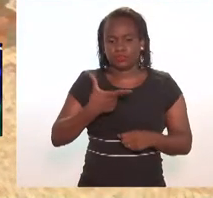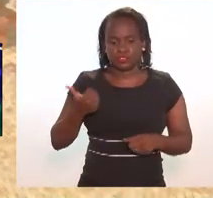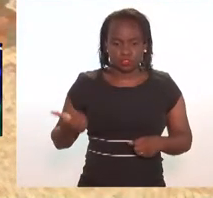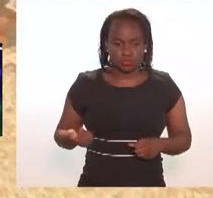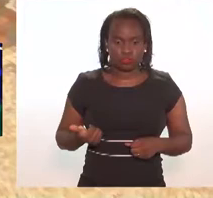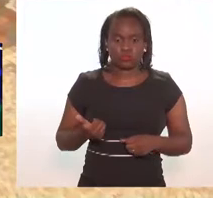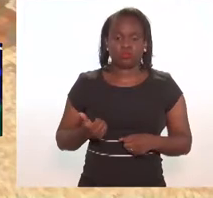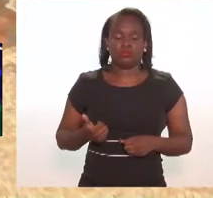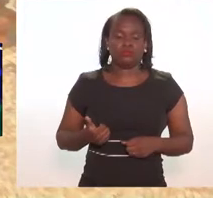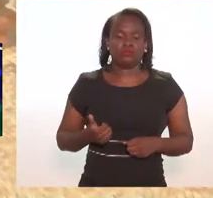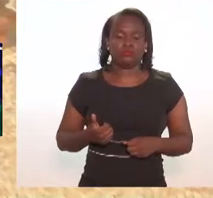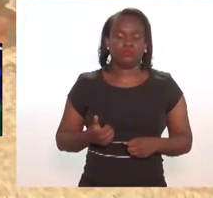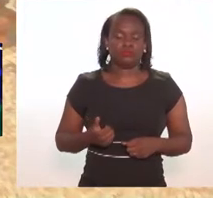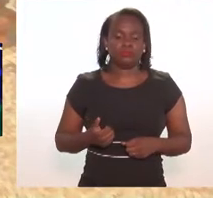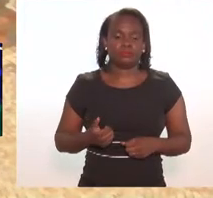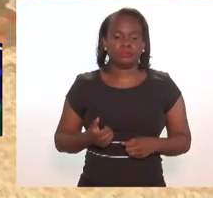que